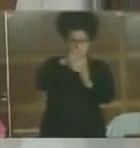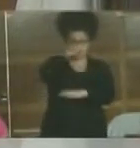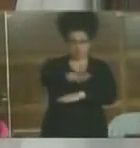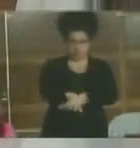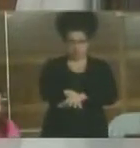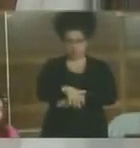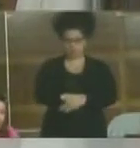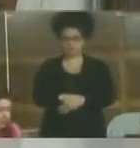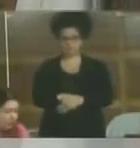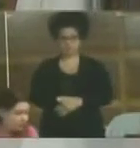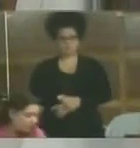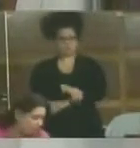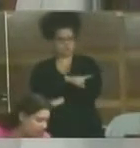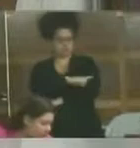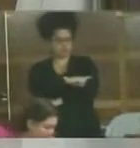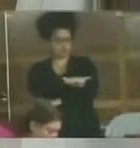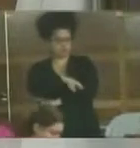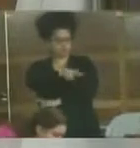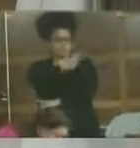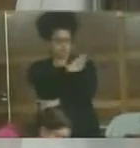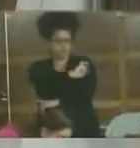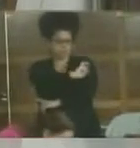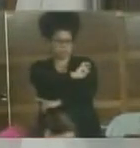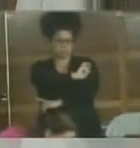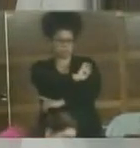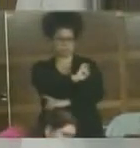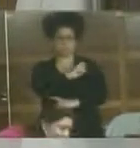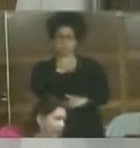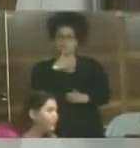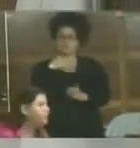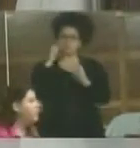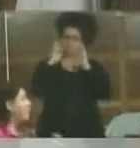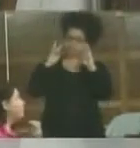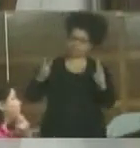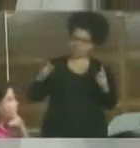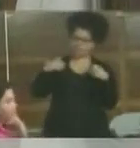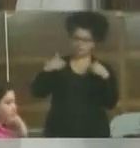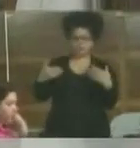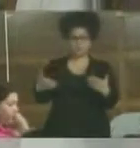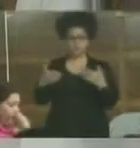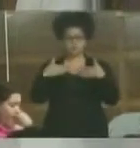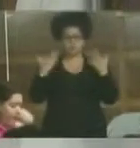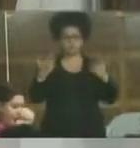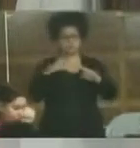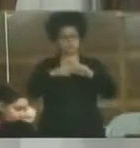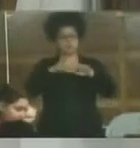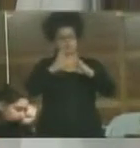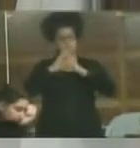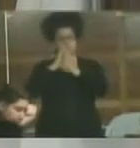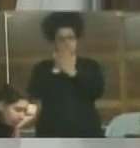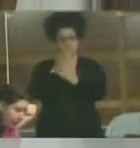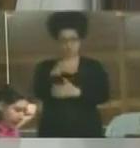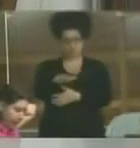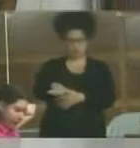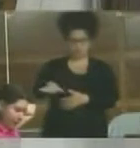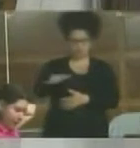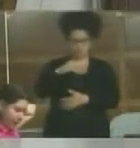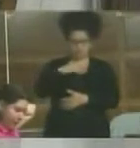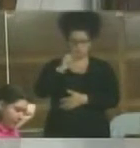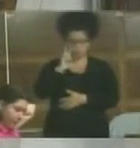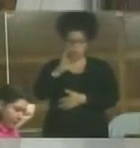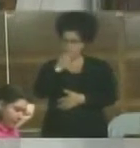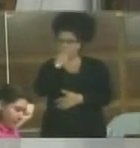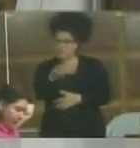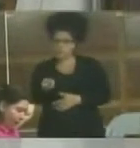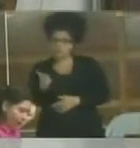do pré ao 5º ano, e eu fiquei surpresa. É uma escola que demanda, eu fui lá ver